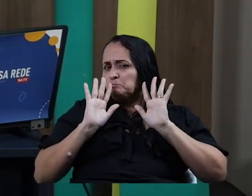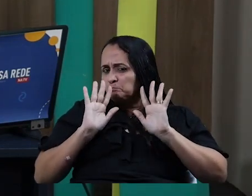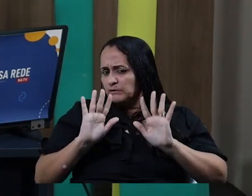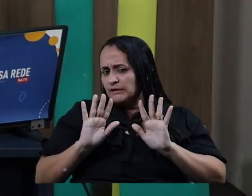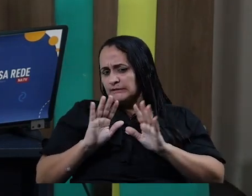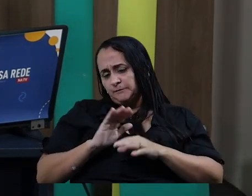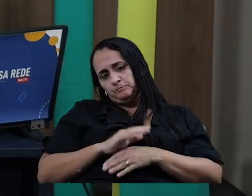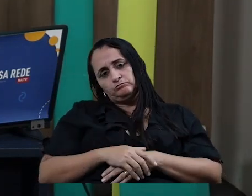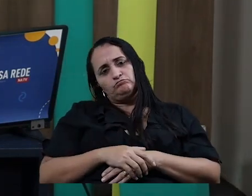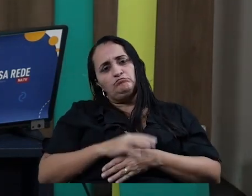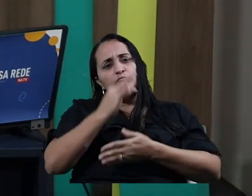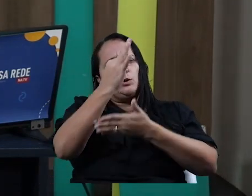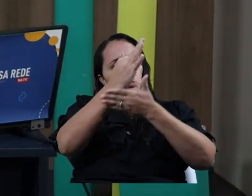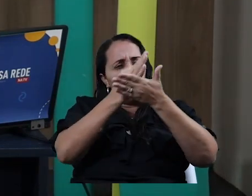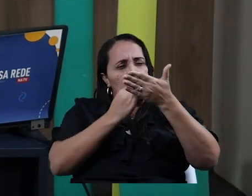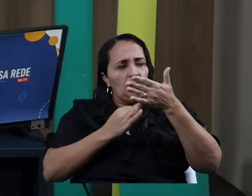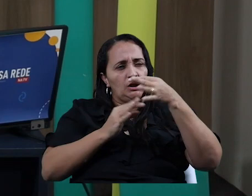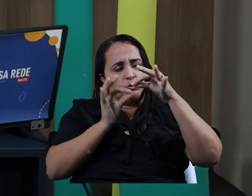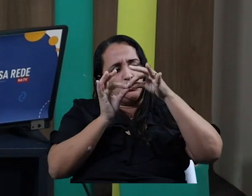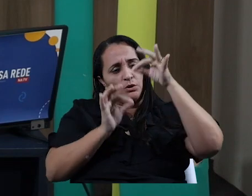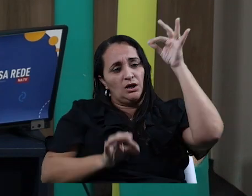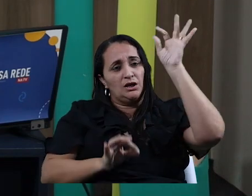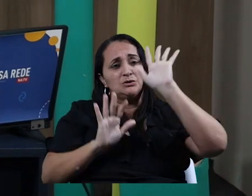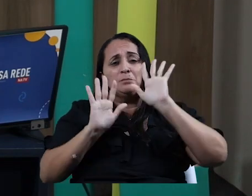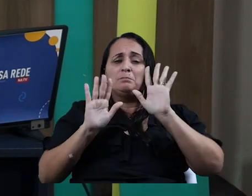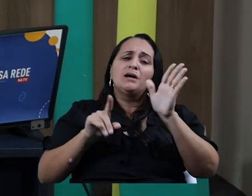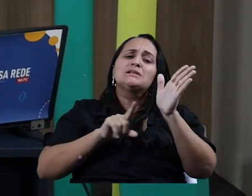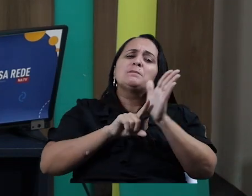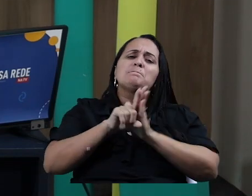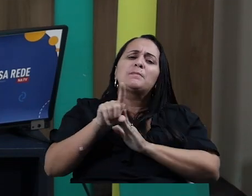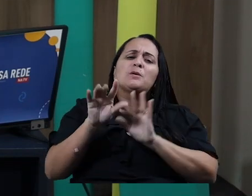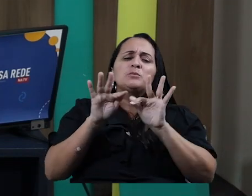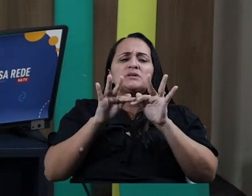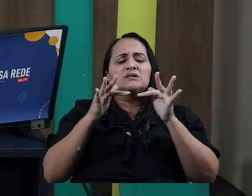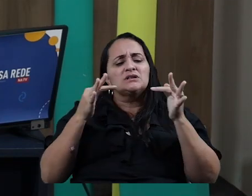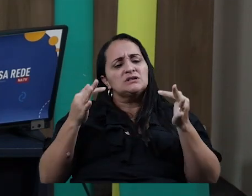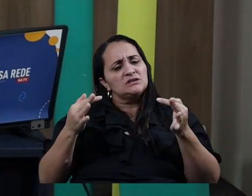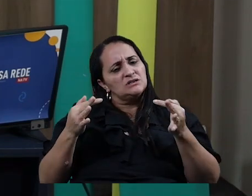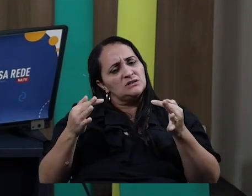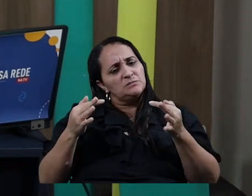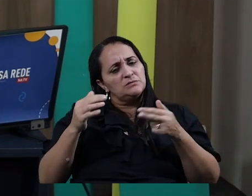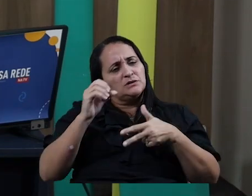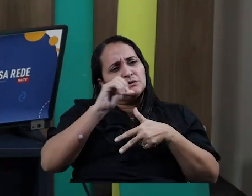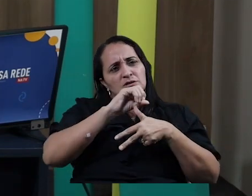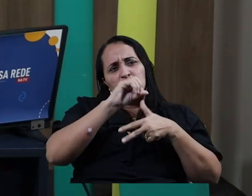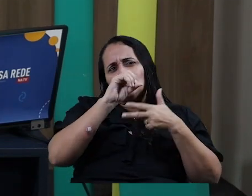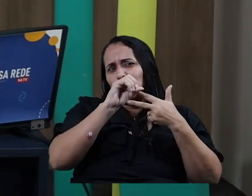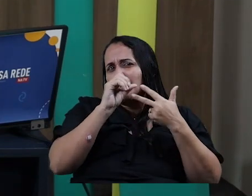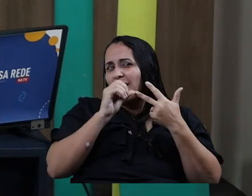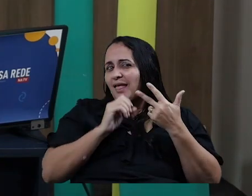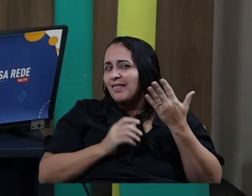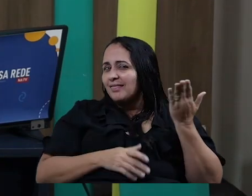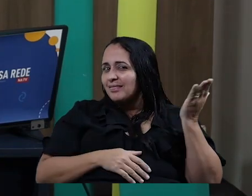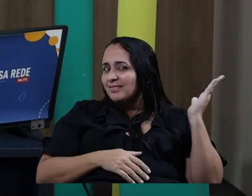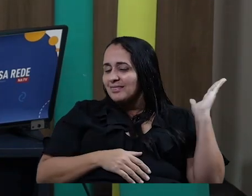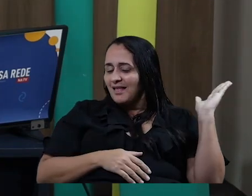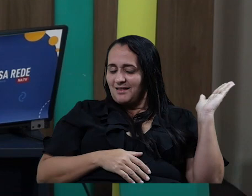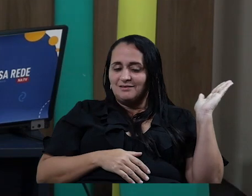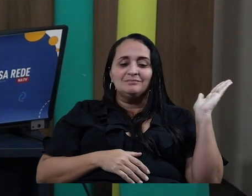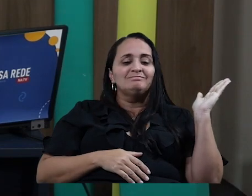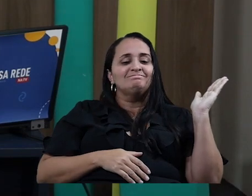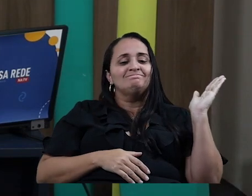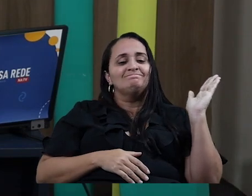ser enorme, você está vendo que a pergunta é pequenininha? Então, se chegar na tua prova uma pergunta, um